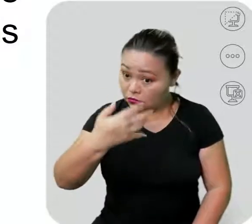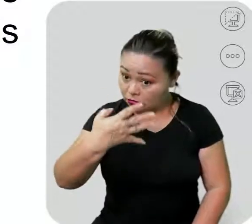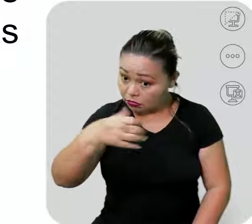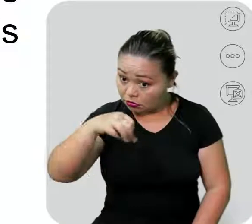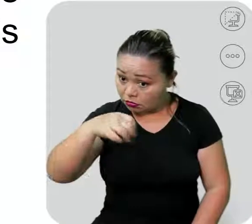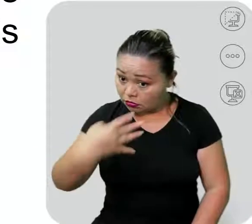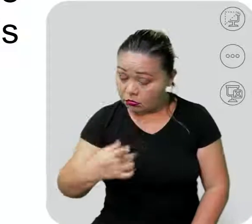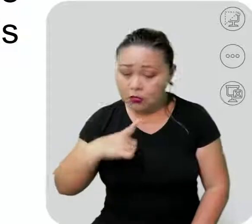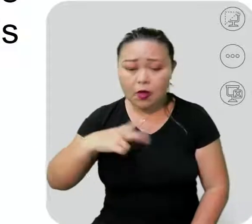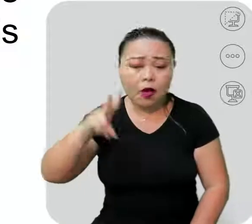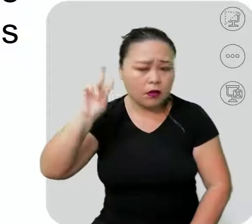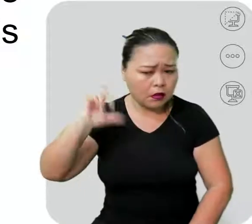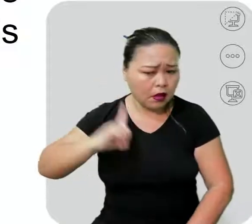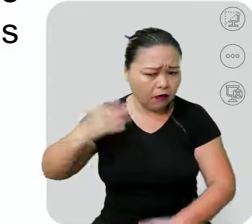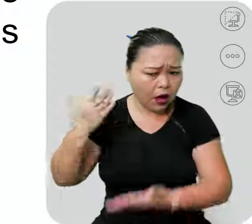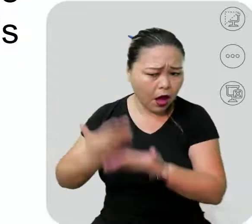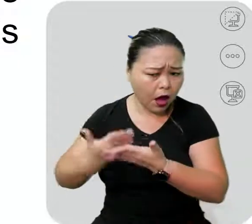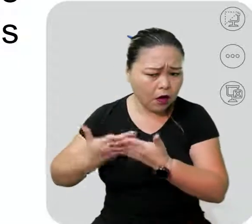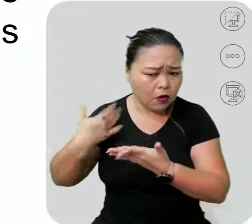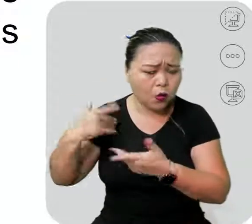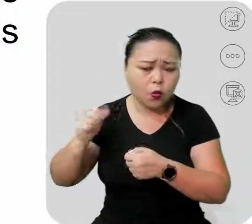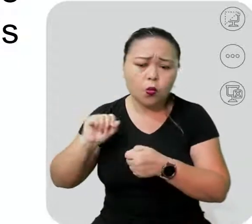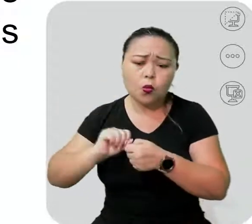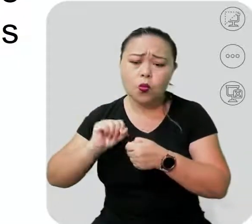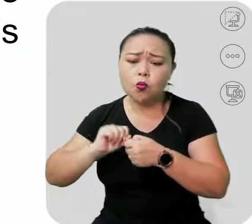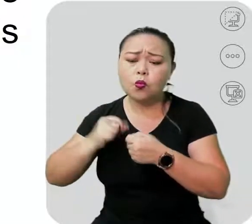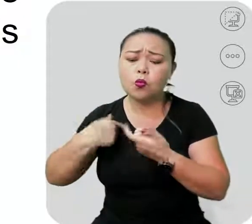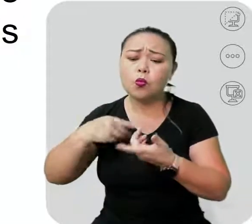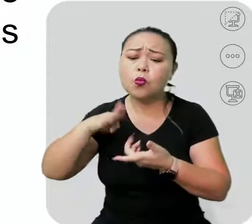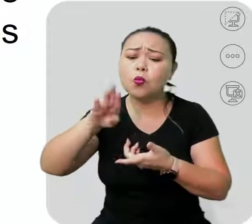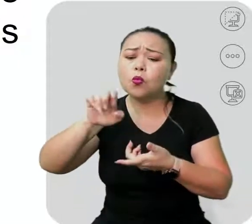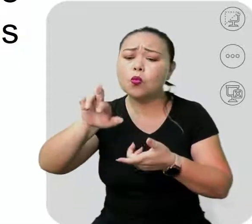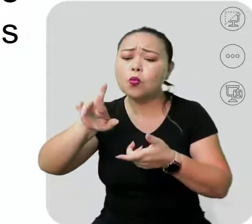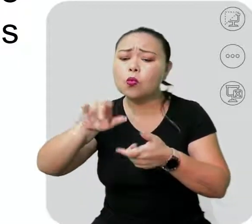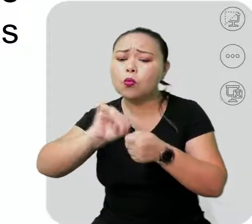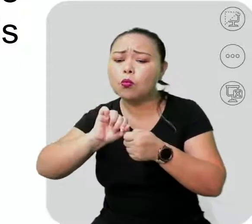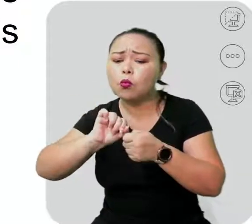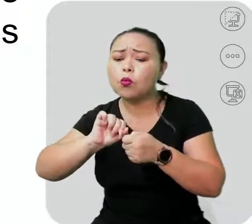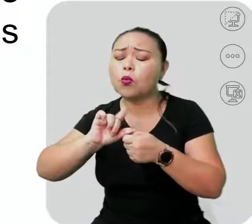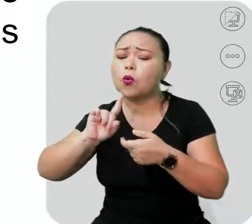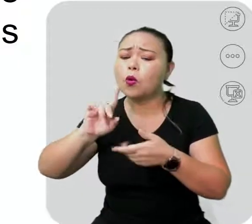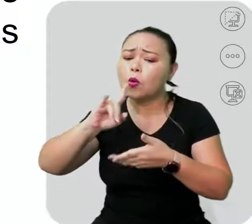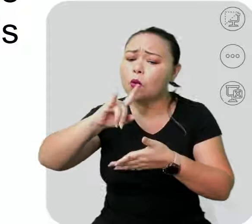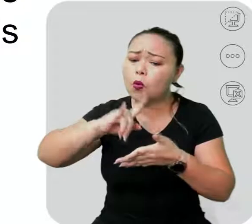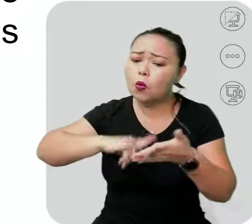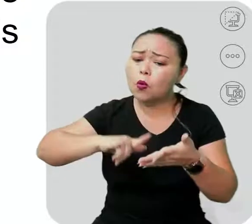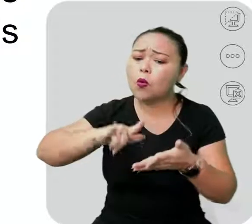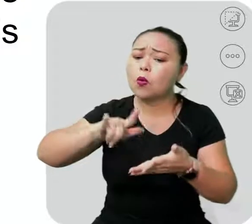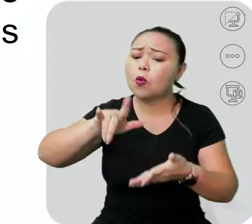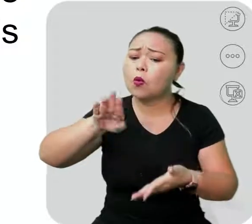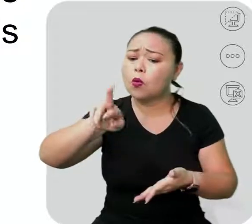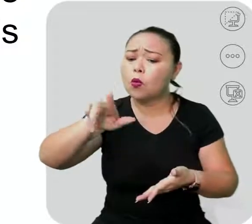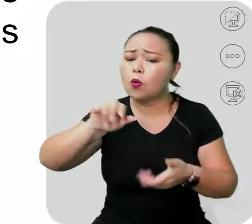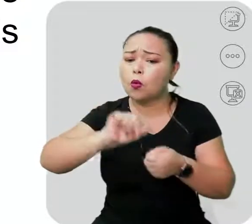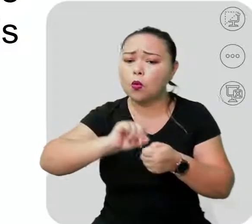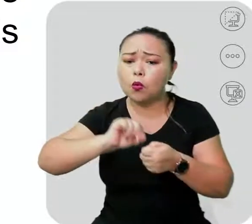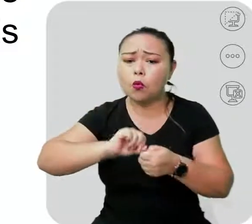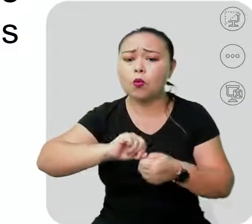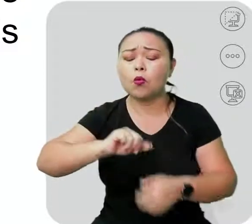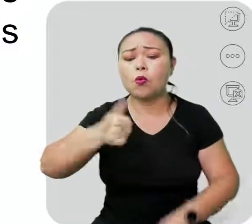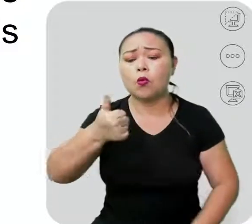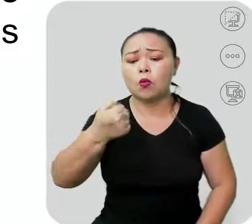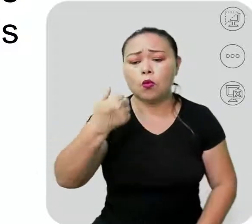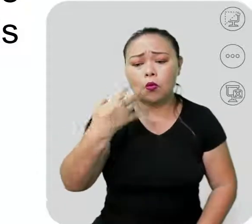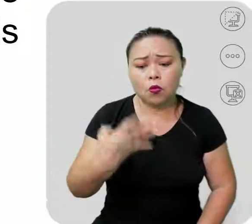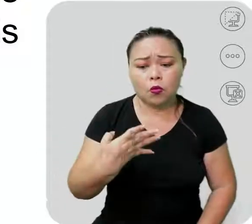recordaram quanto se falava na na bula Inter coetera a bula Inter coetera é